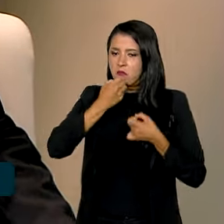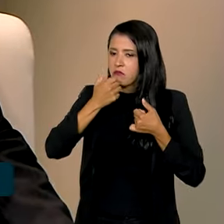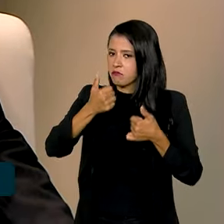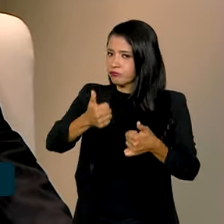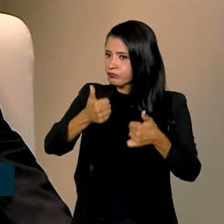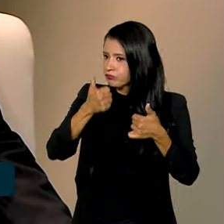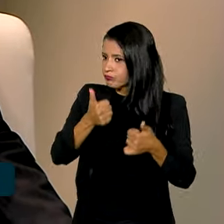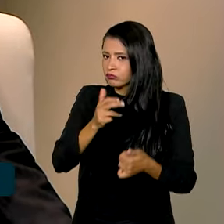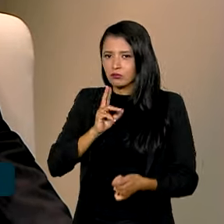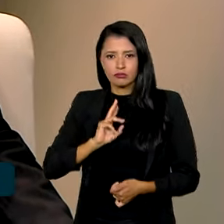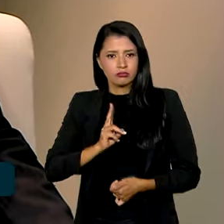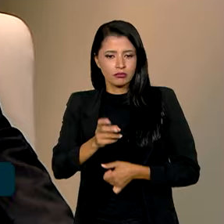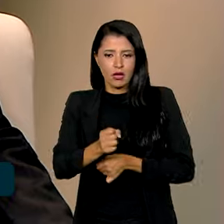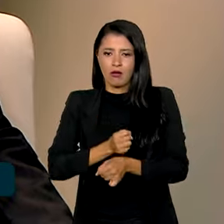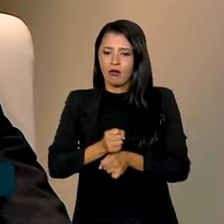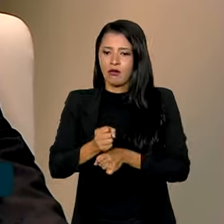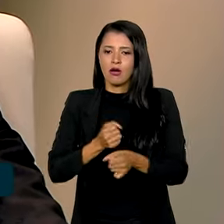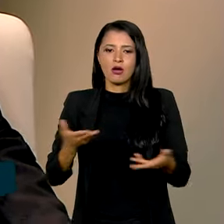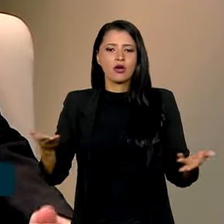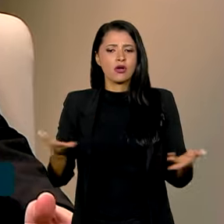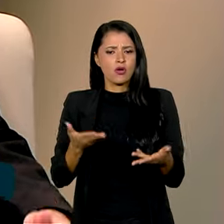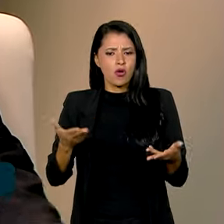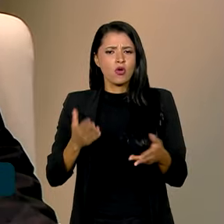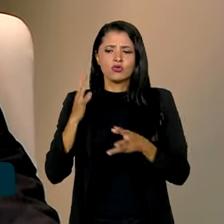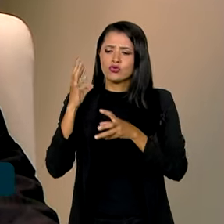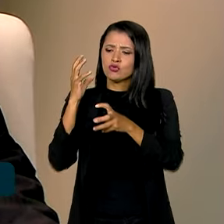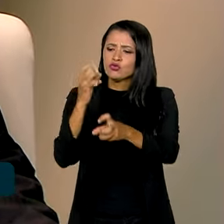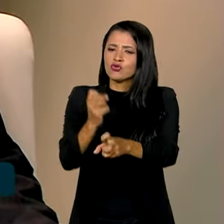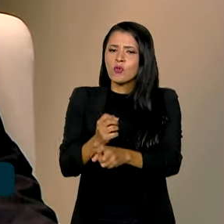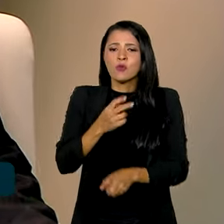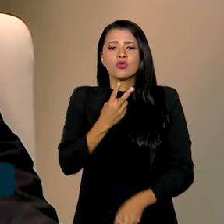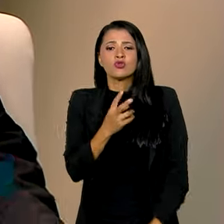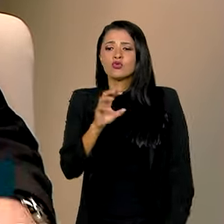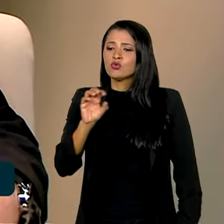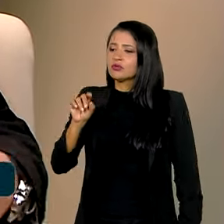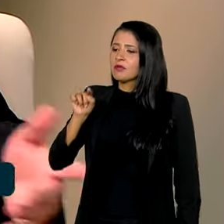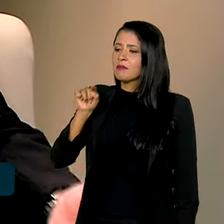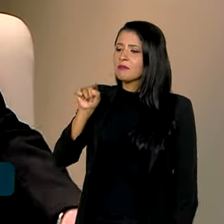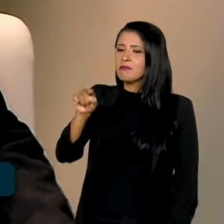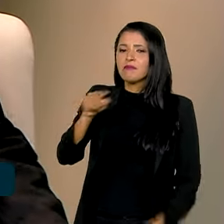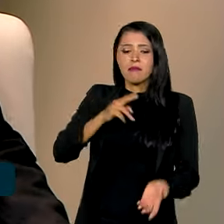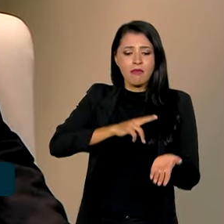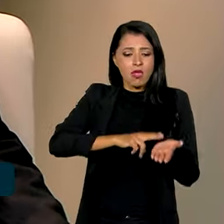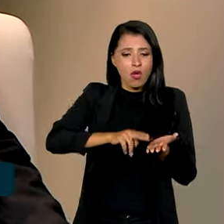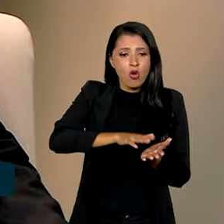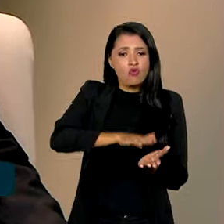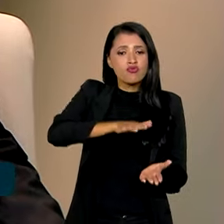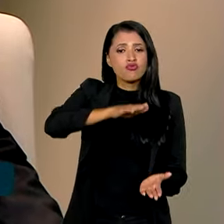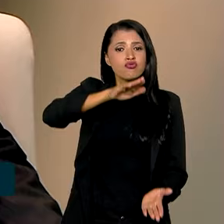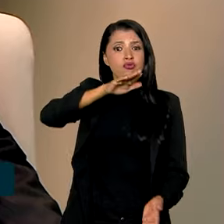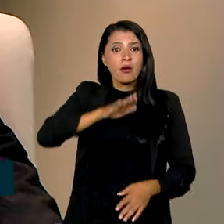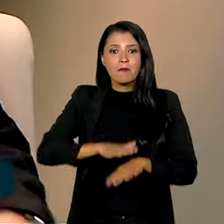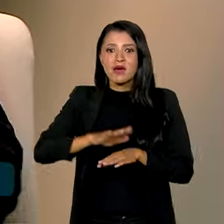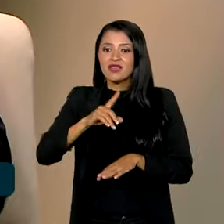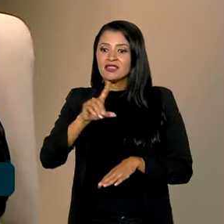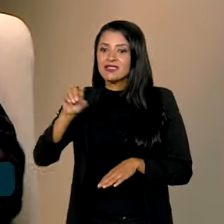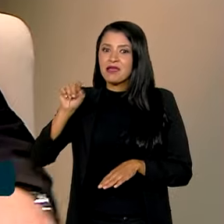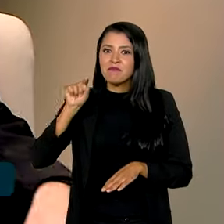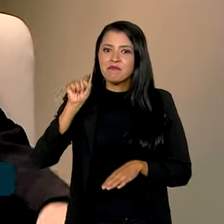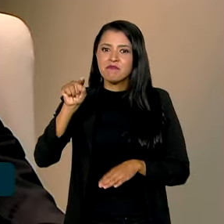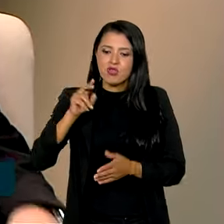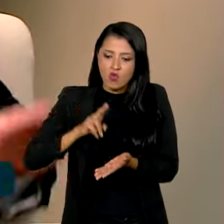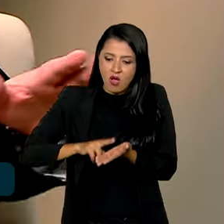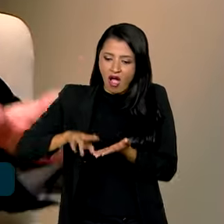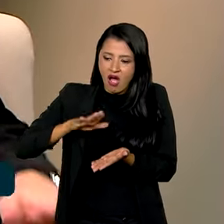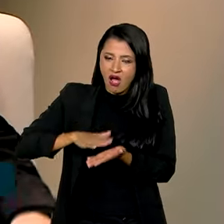para a gente seguir esse ano. Acho que a gente já tem cerca de 200 mil cartas, mais de 100 mil cartas já foram adotadas. Eu acho que o